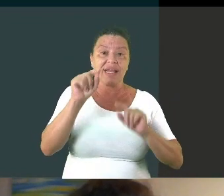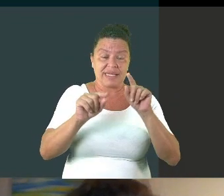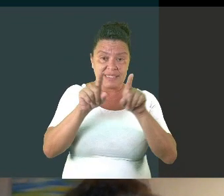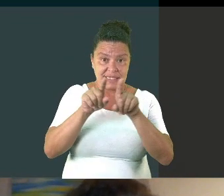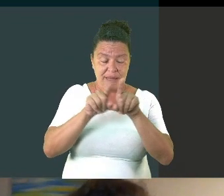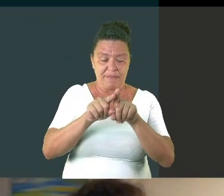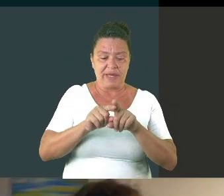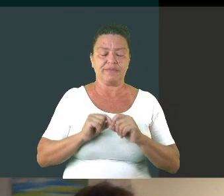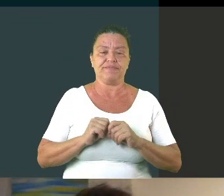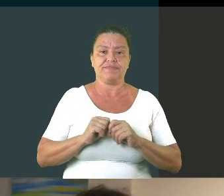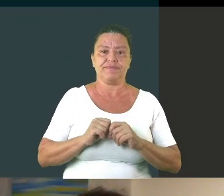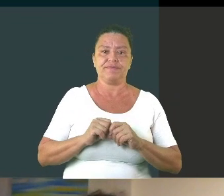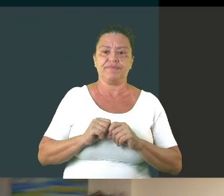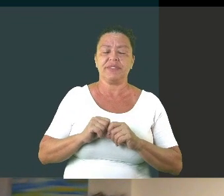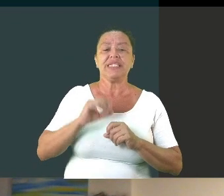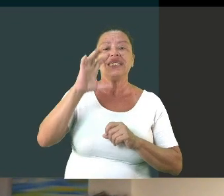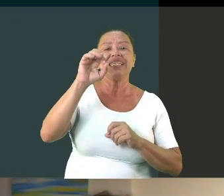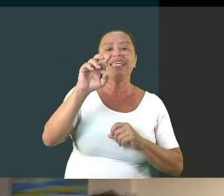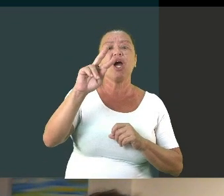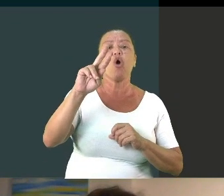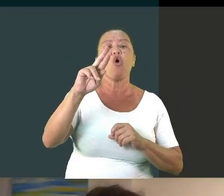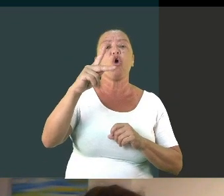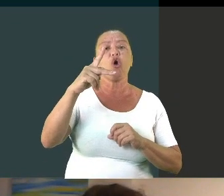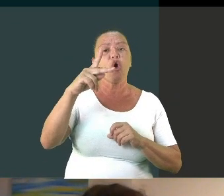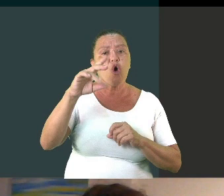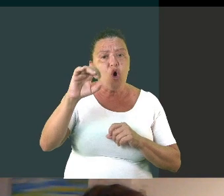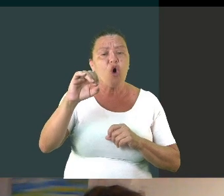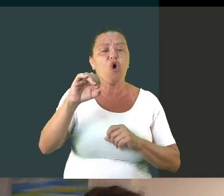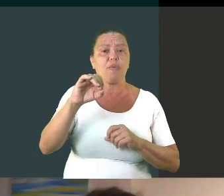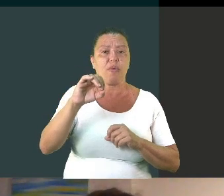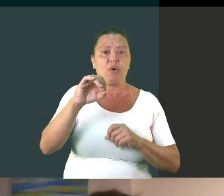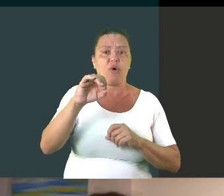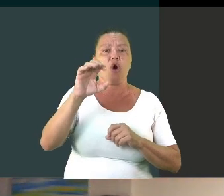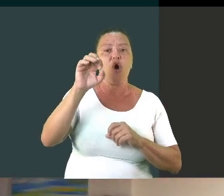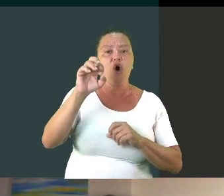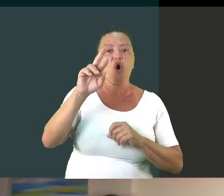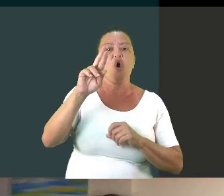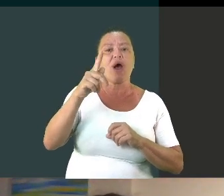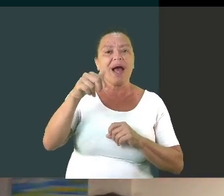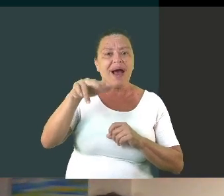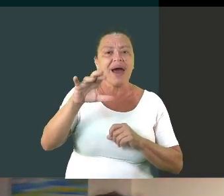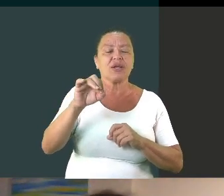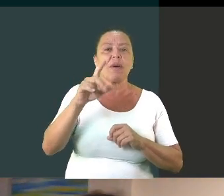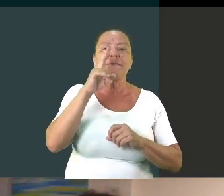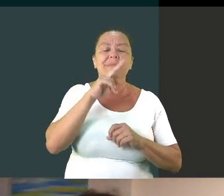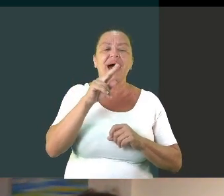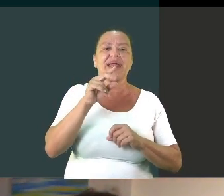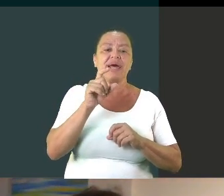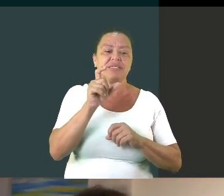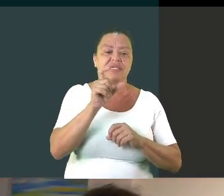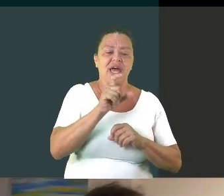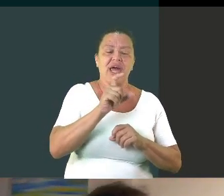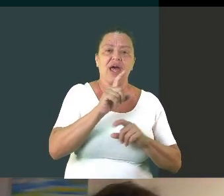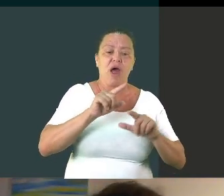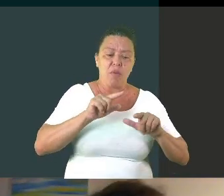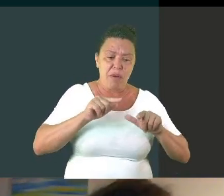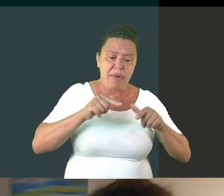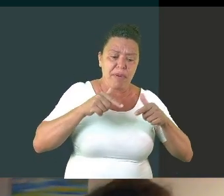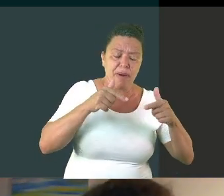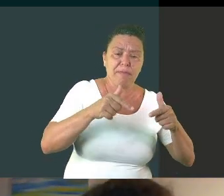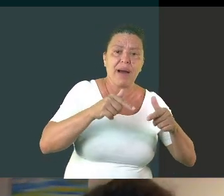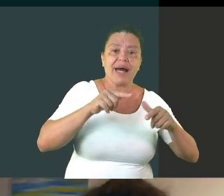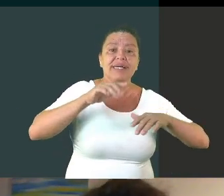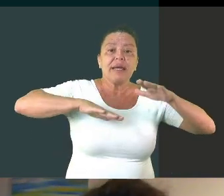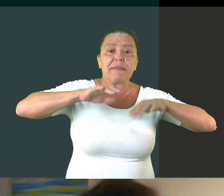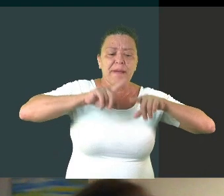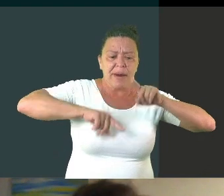corpos orgânicos, eles seriam então umas verdadeiras pilhas elétricas, que funcionam enquanto os elementos